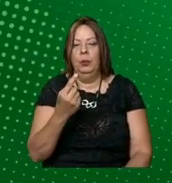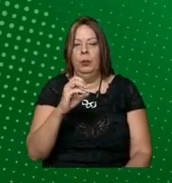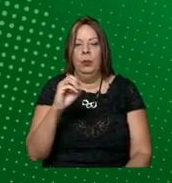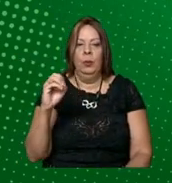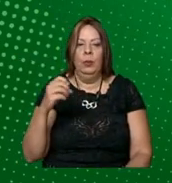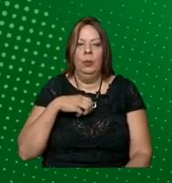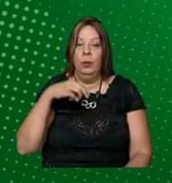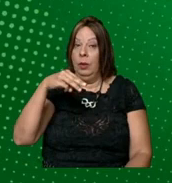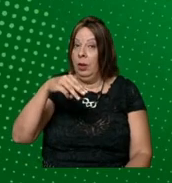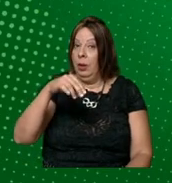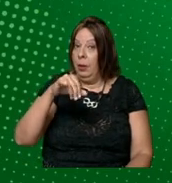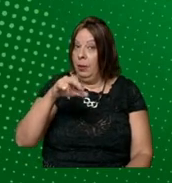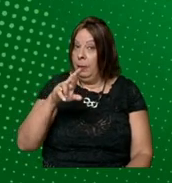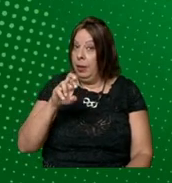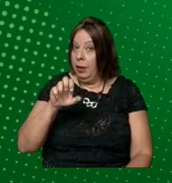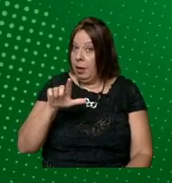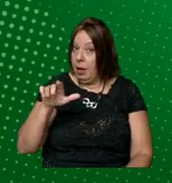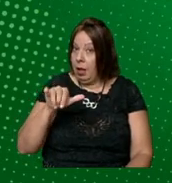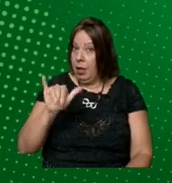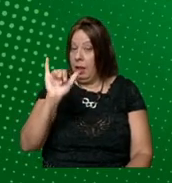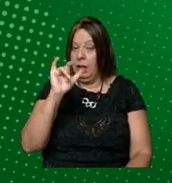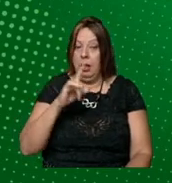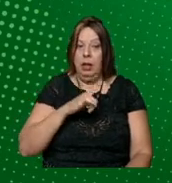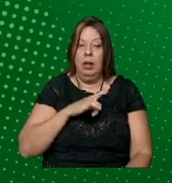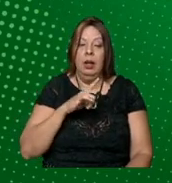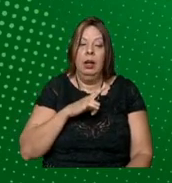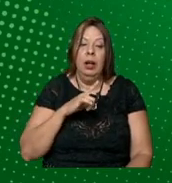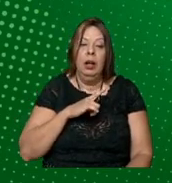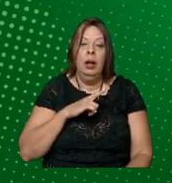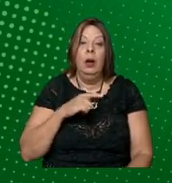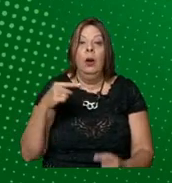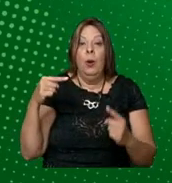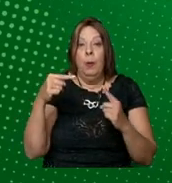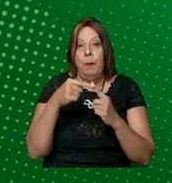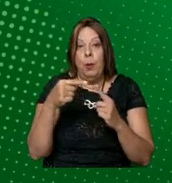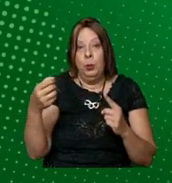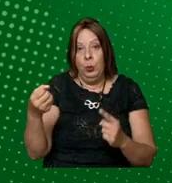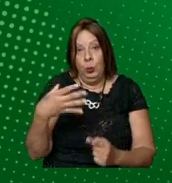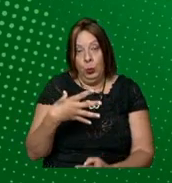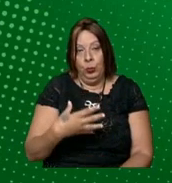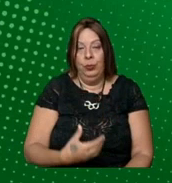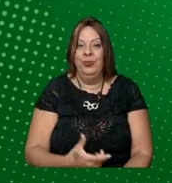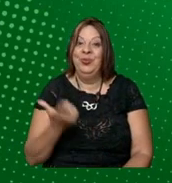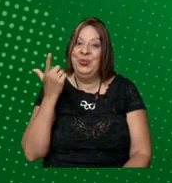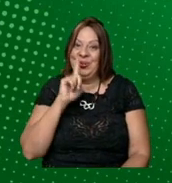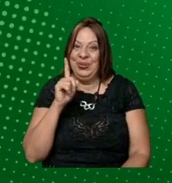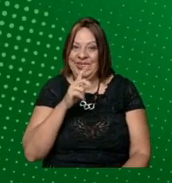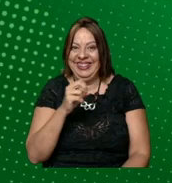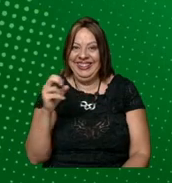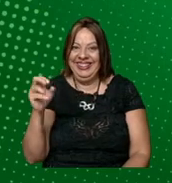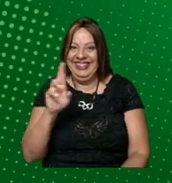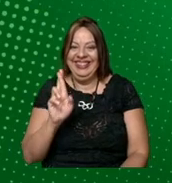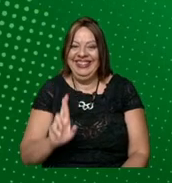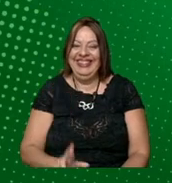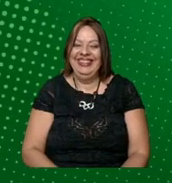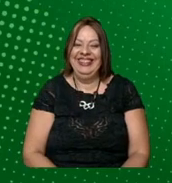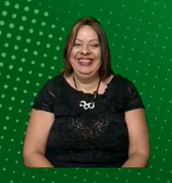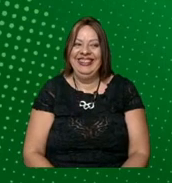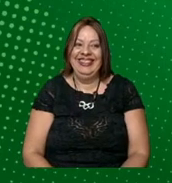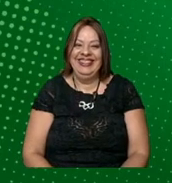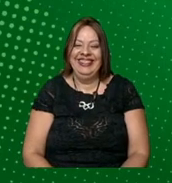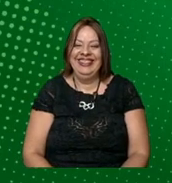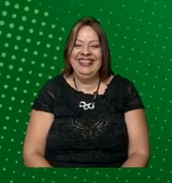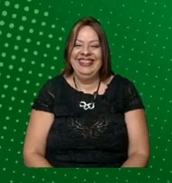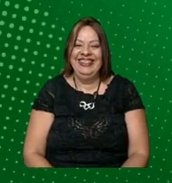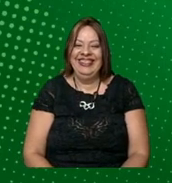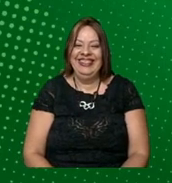538100, Mirelle de Aracaju, foi lá com Lucas Soares, Regional Ponto Novo, que adquiriu e levou R$500. Chegando